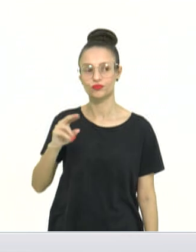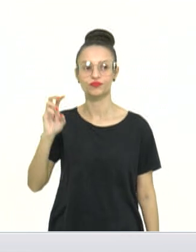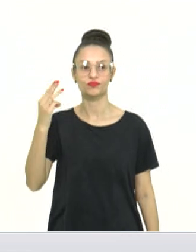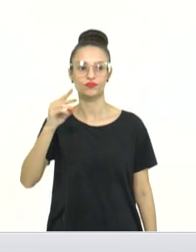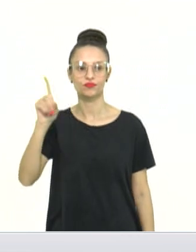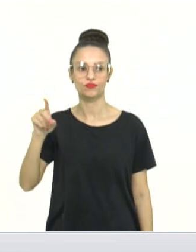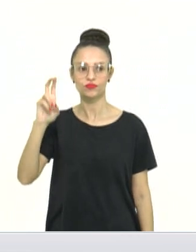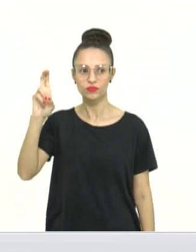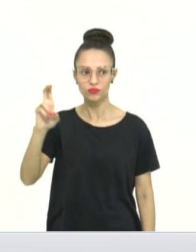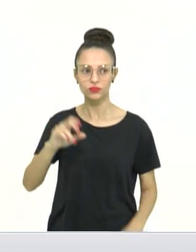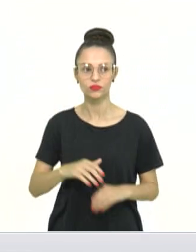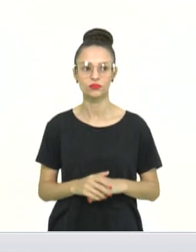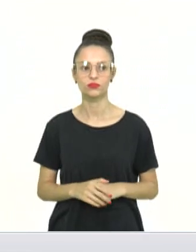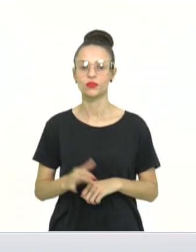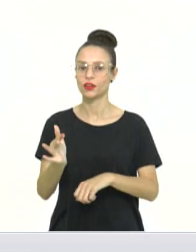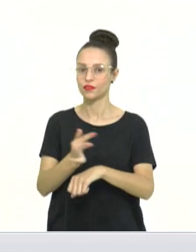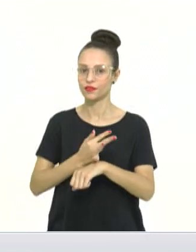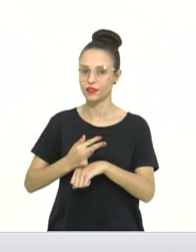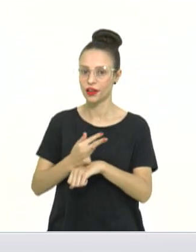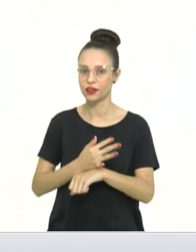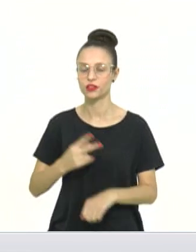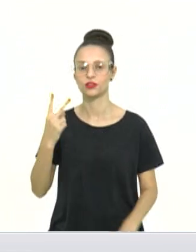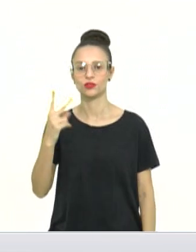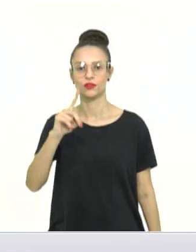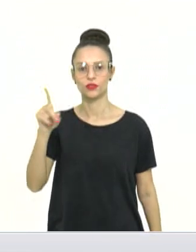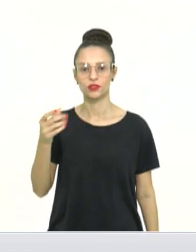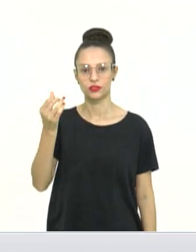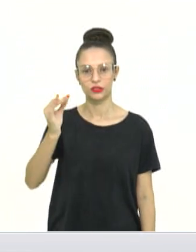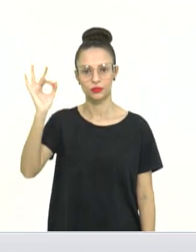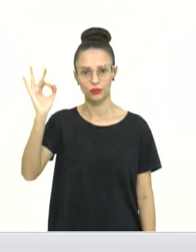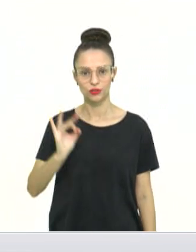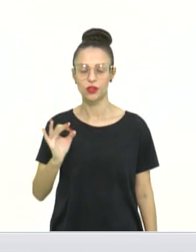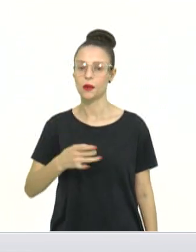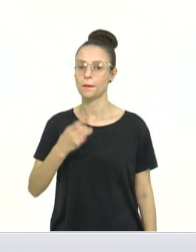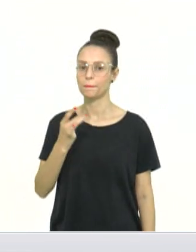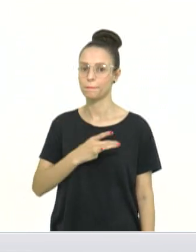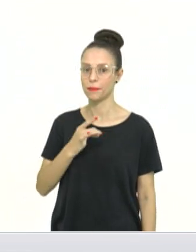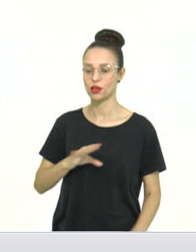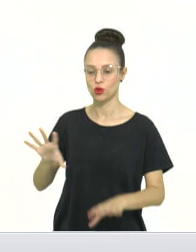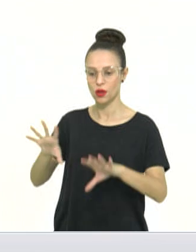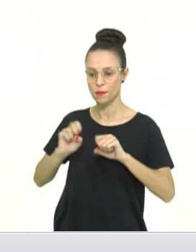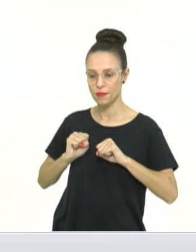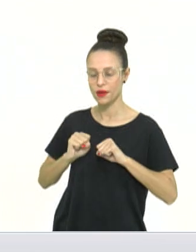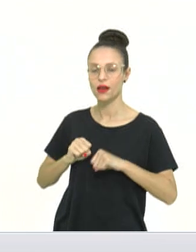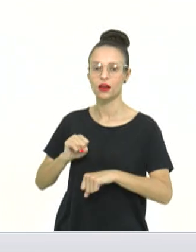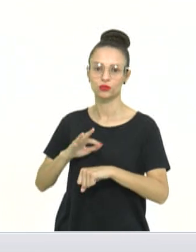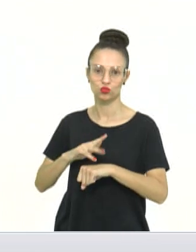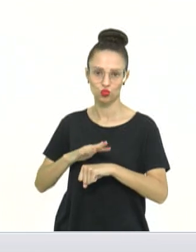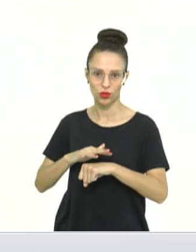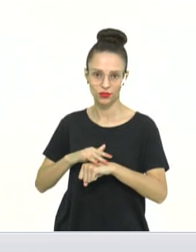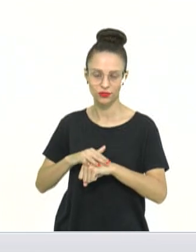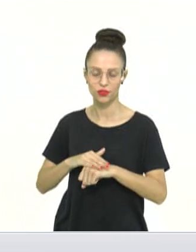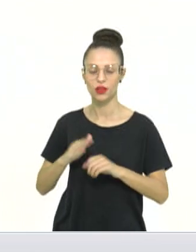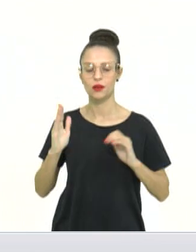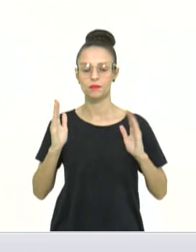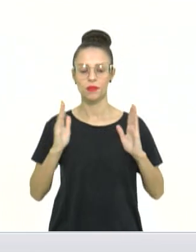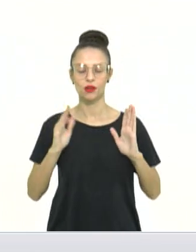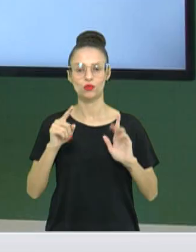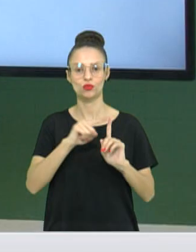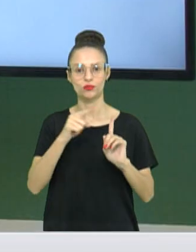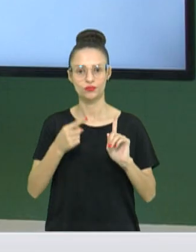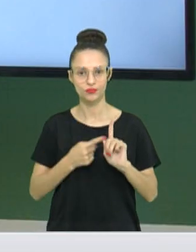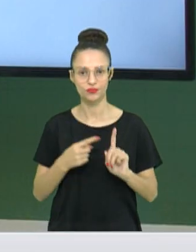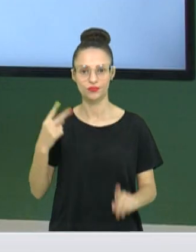3,5%, férias 2,6% ou medo de pegar toxoplasmose durante a gravidez, que nós temos